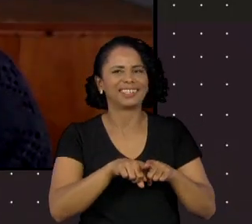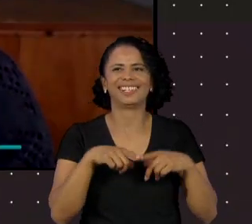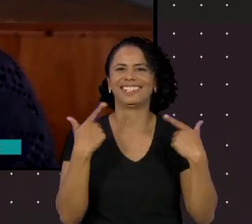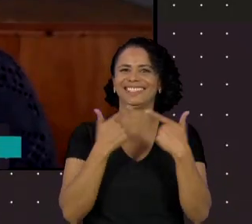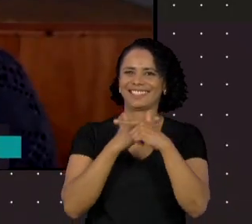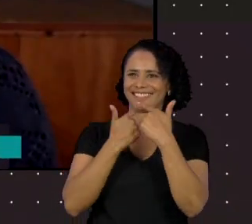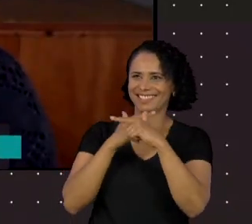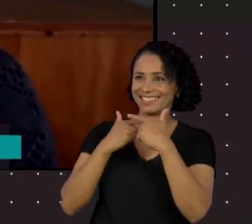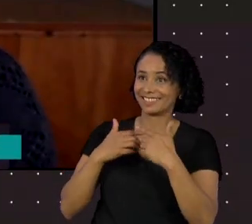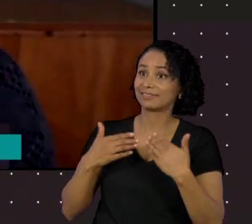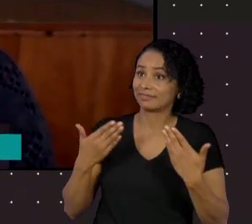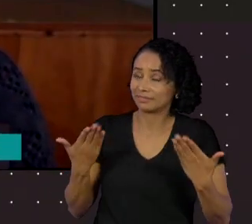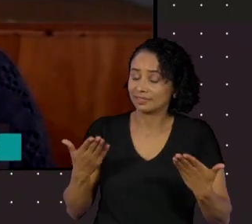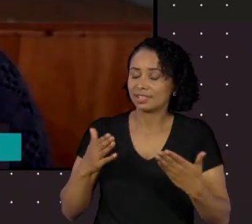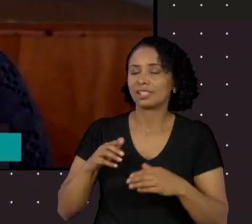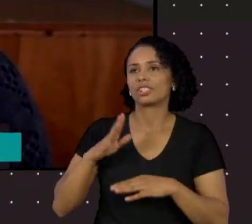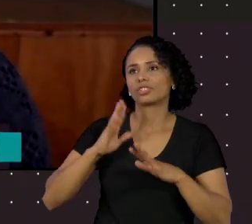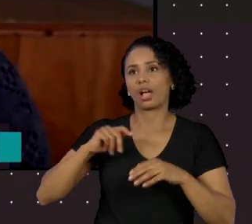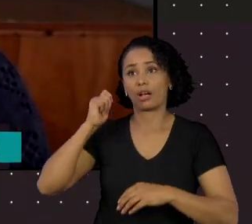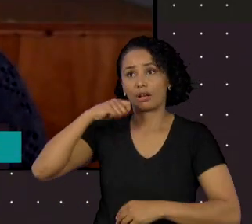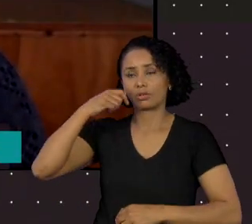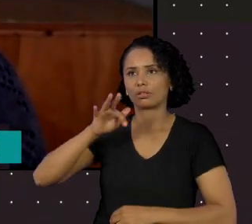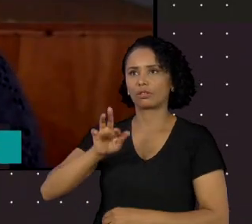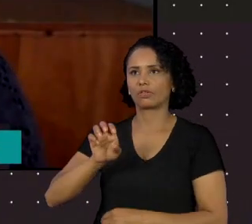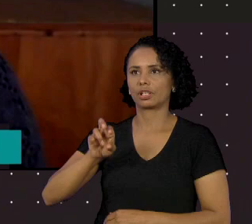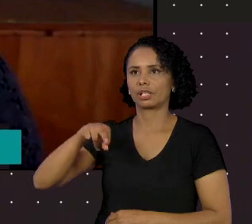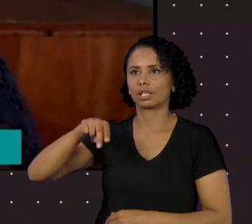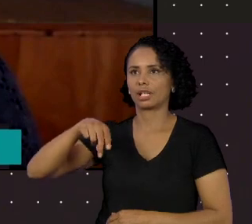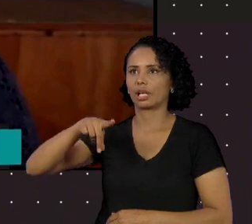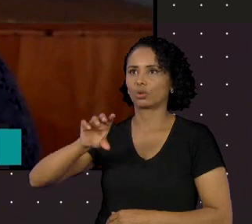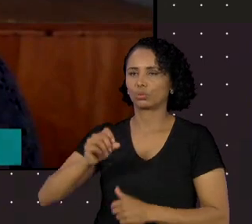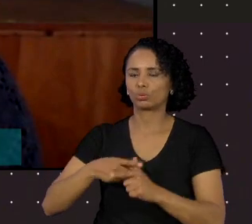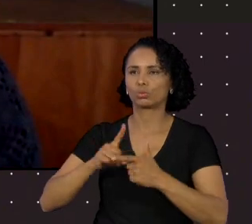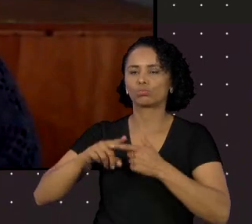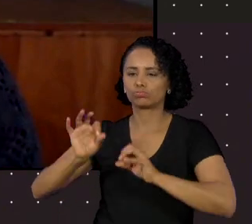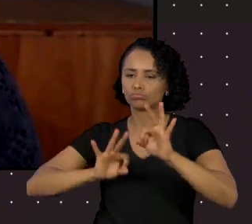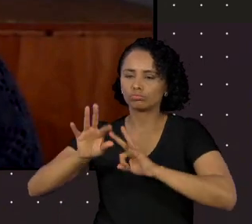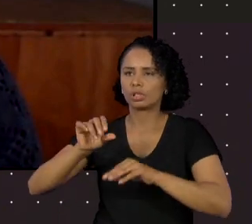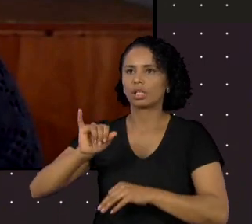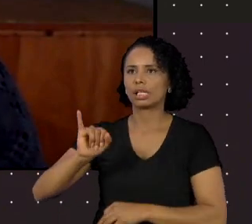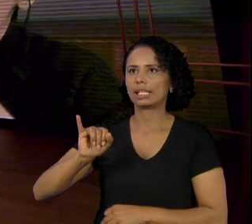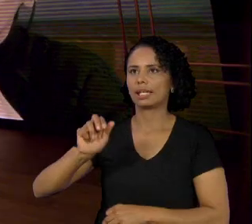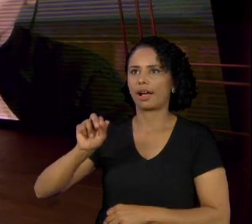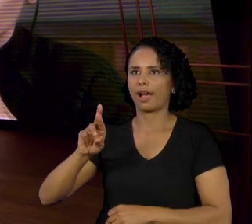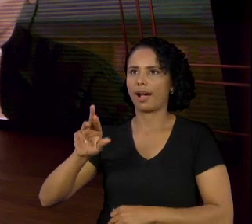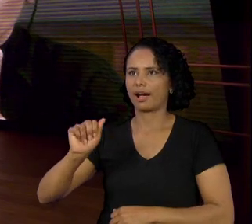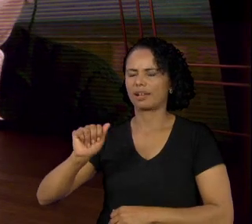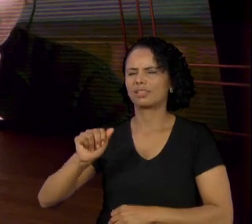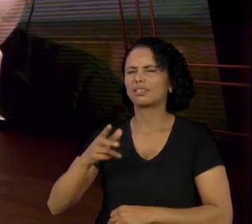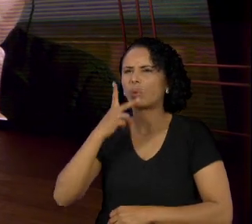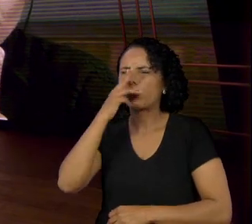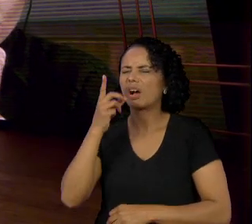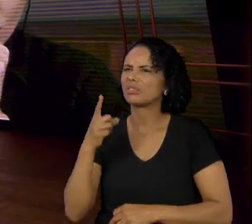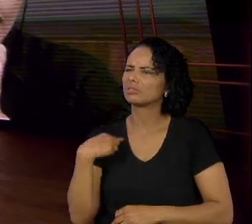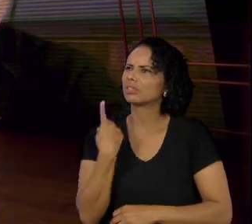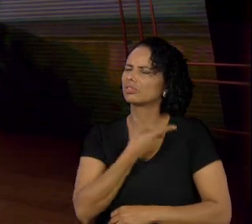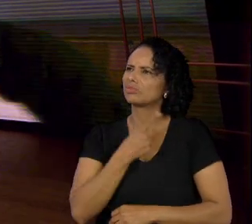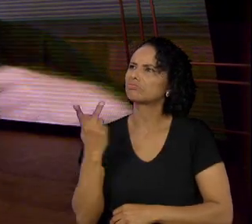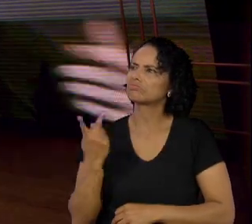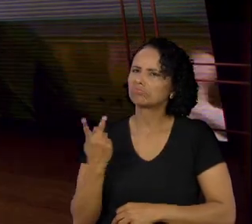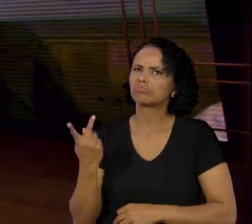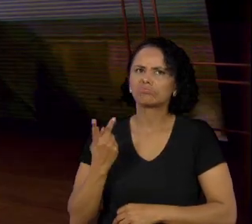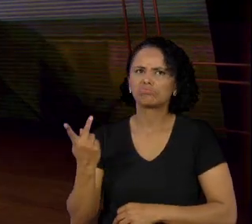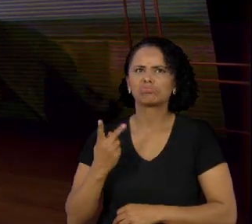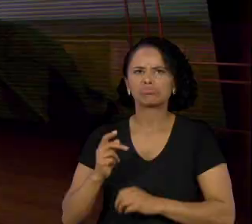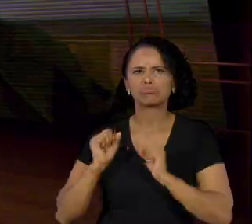Com o ator Fernando Ernesto. A preparação foi da Yara de Novaes. Eu lembro que acho que a gente já trabalhava juntas no teatro,